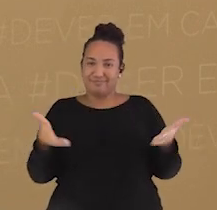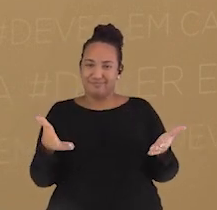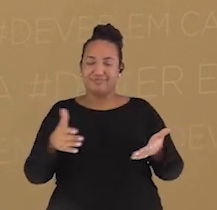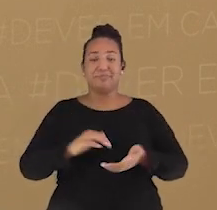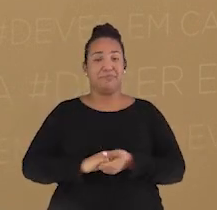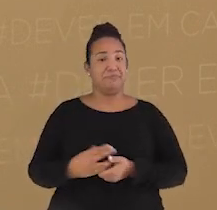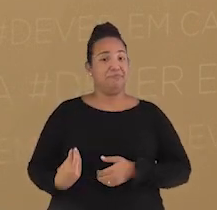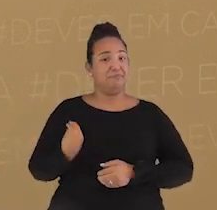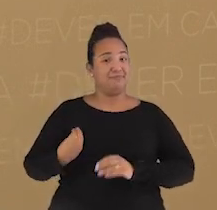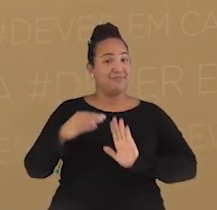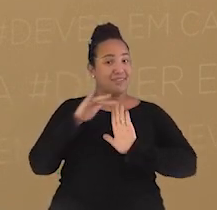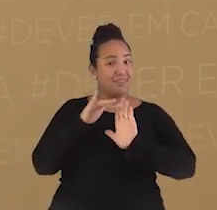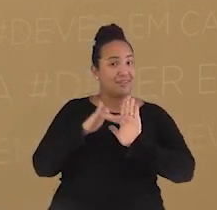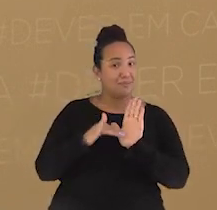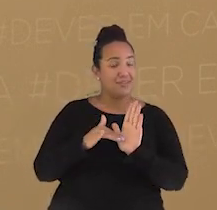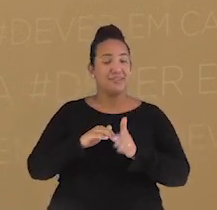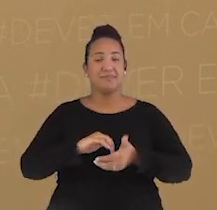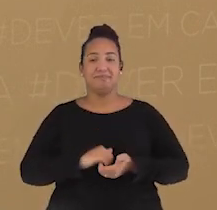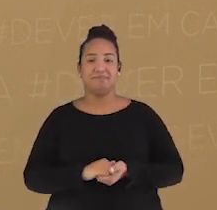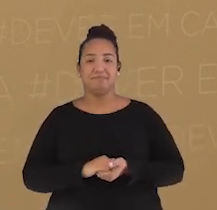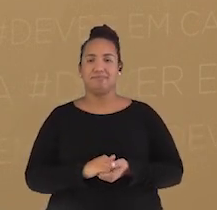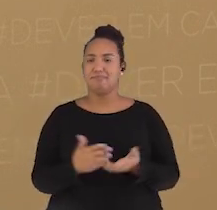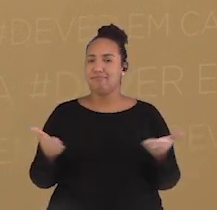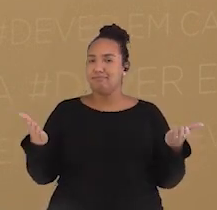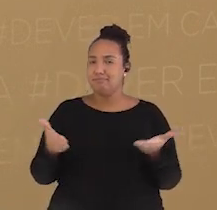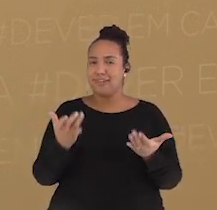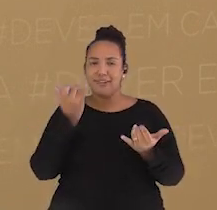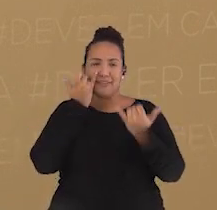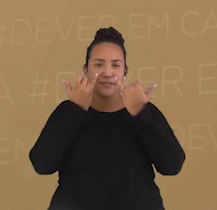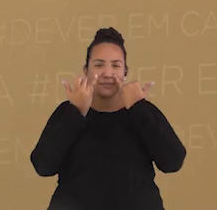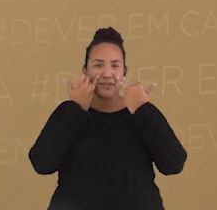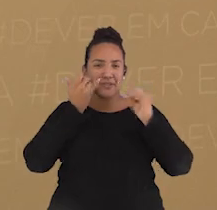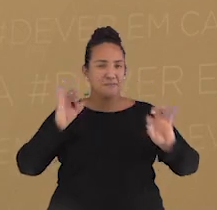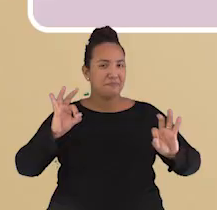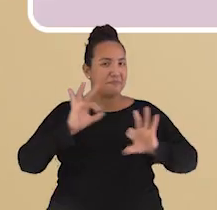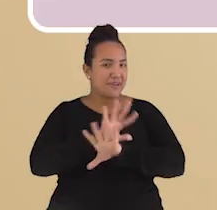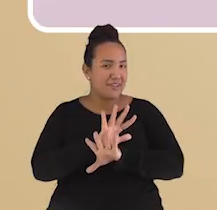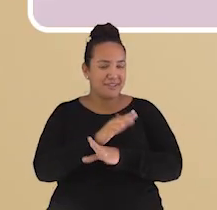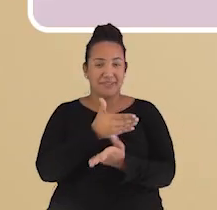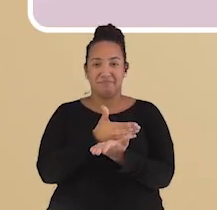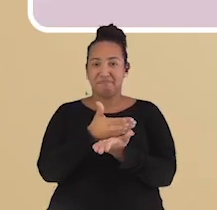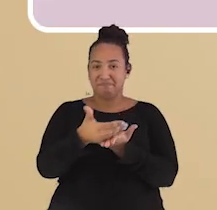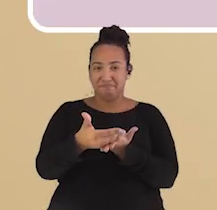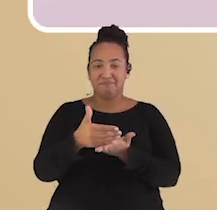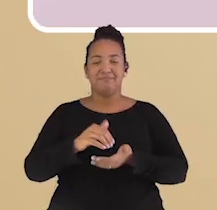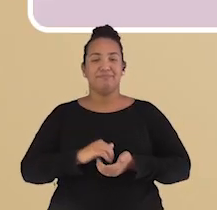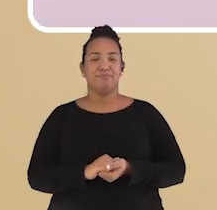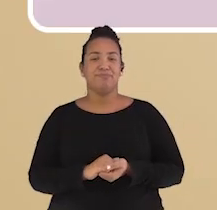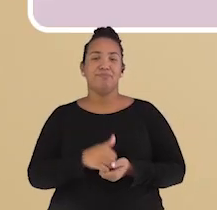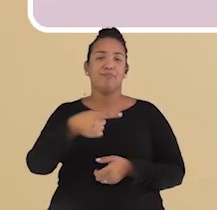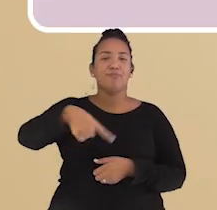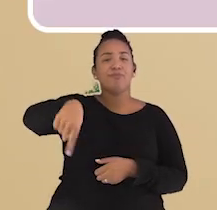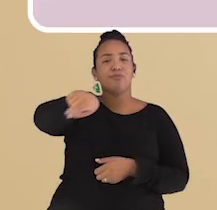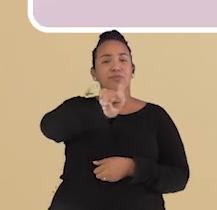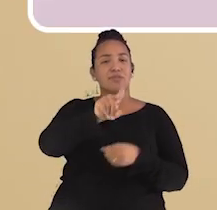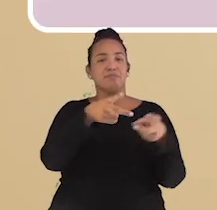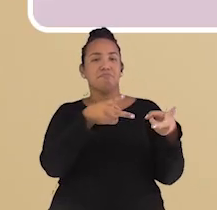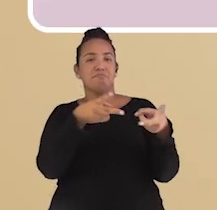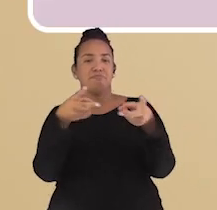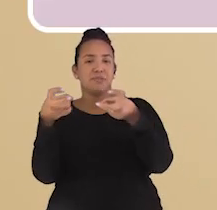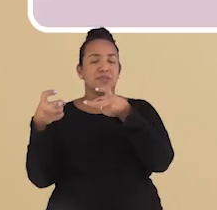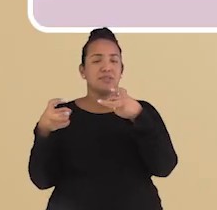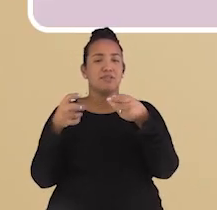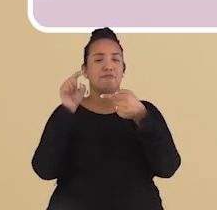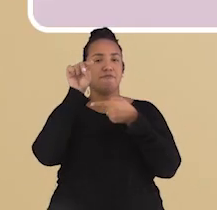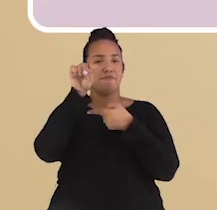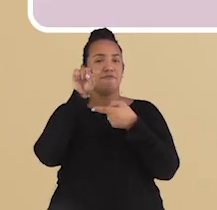marcar sua presença. Agora que já passei as informações, vamos começar? Você já percebeu como as frações fazem parte do